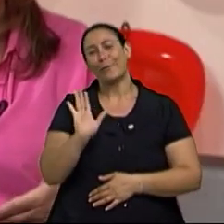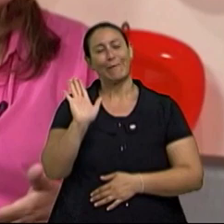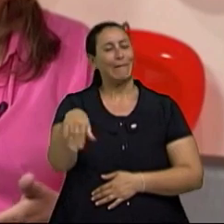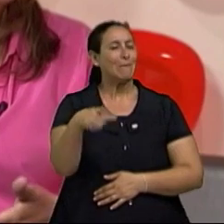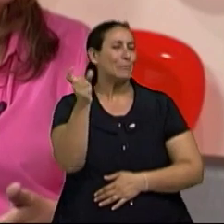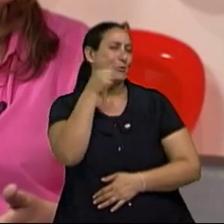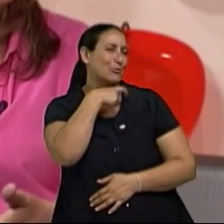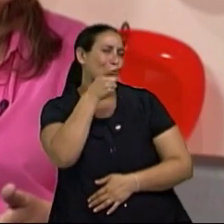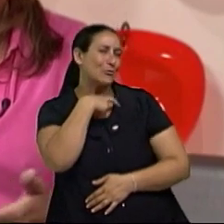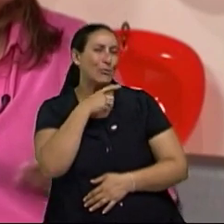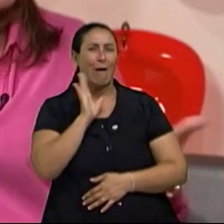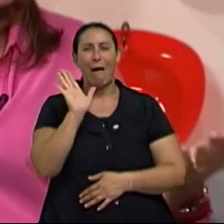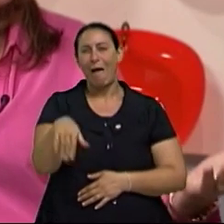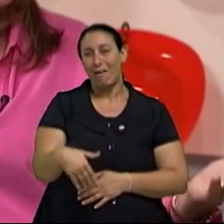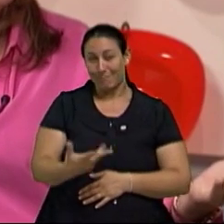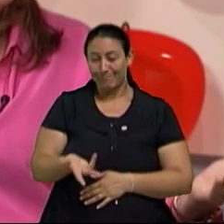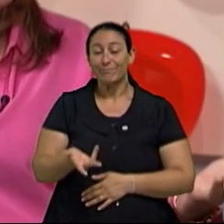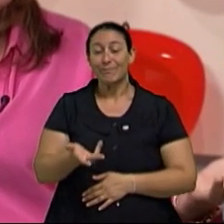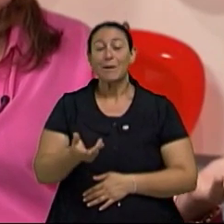analisar o conjunto,